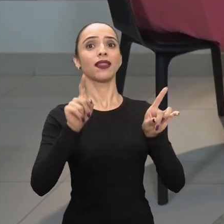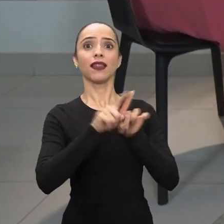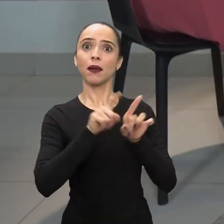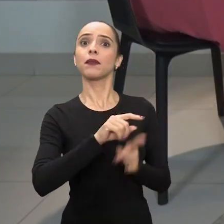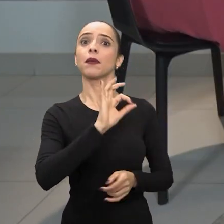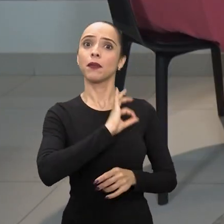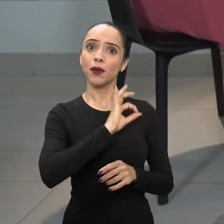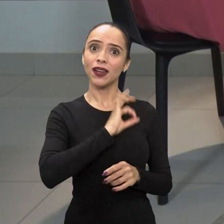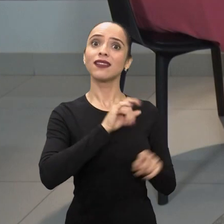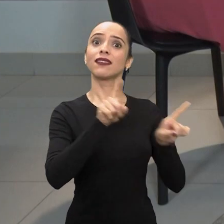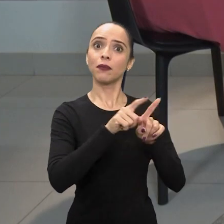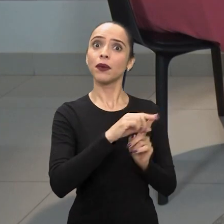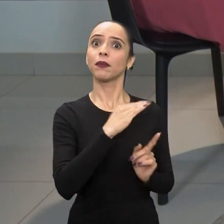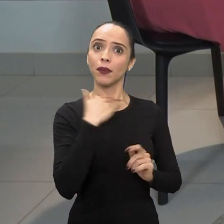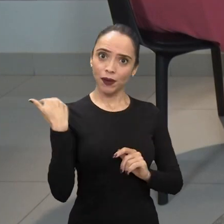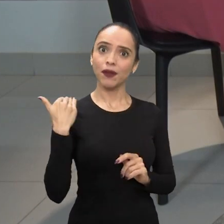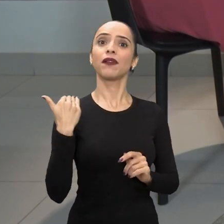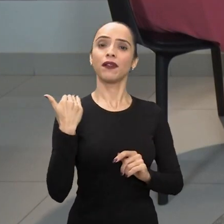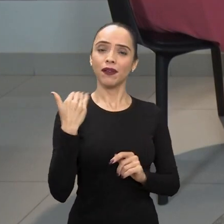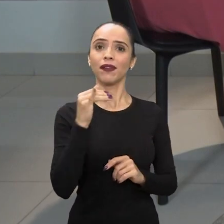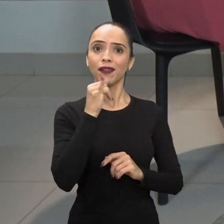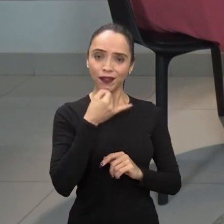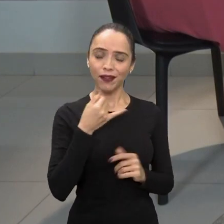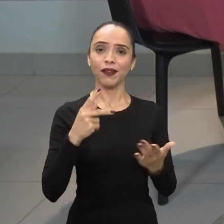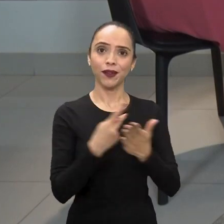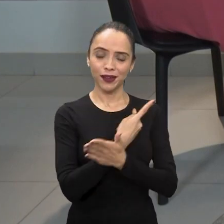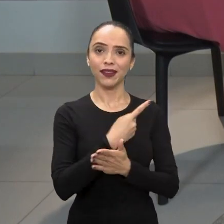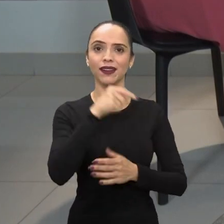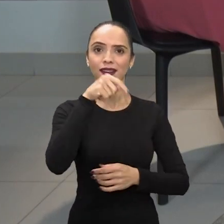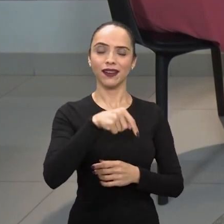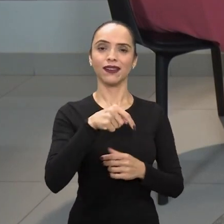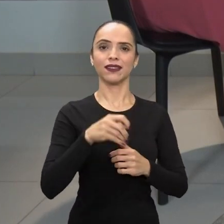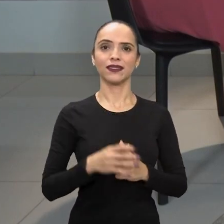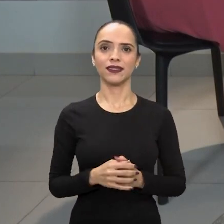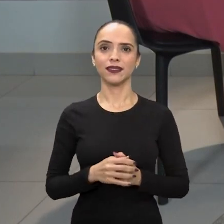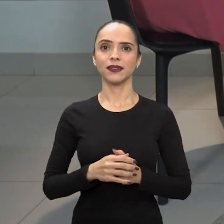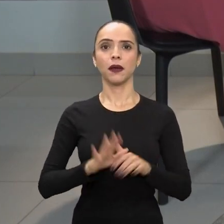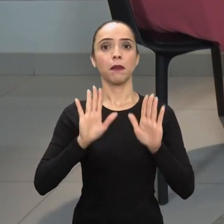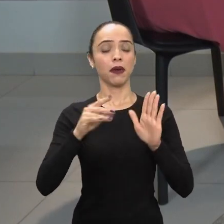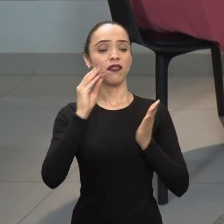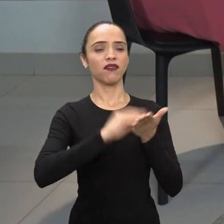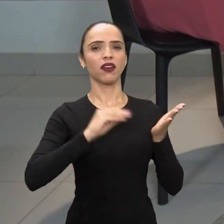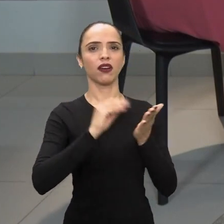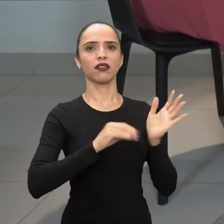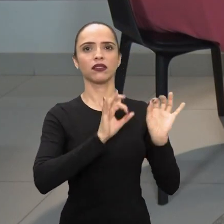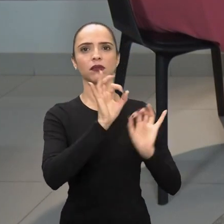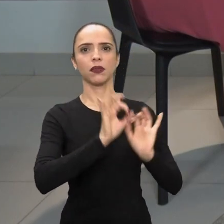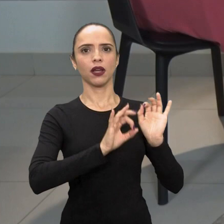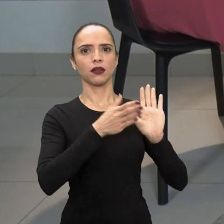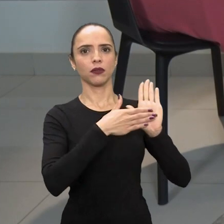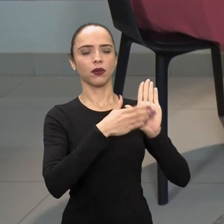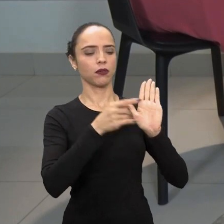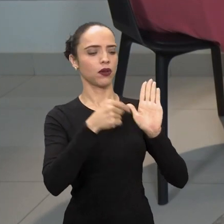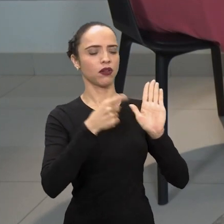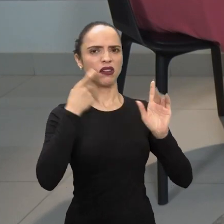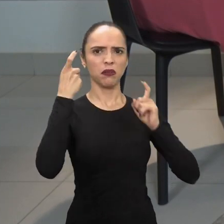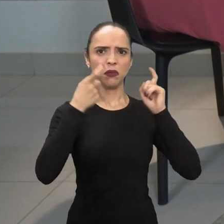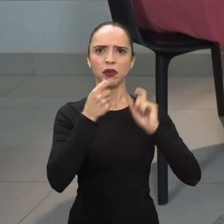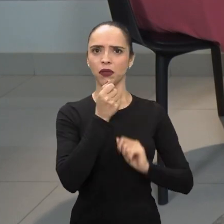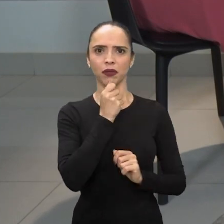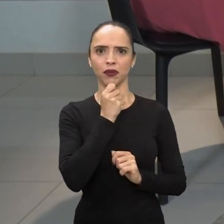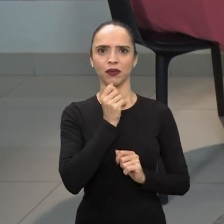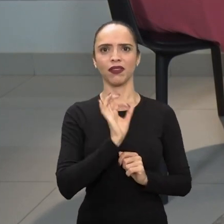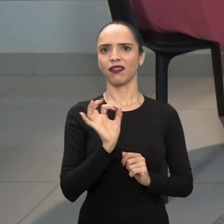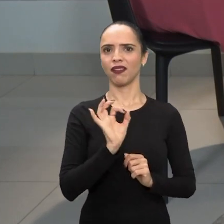o fato de que a polícia também morre os policiais também morre né e assim eu não vi preocupação nos planos com isso